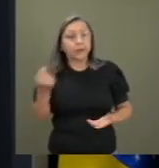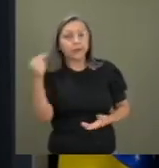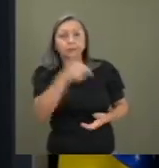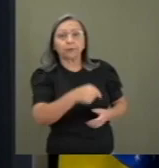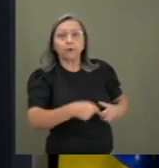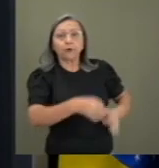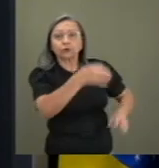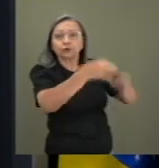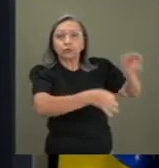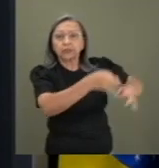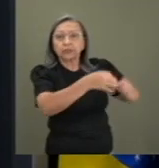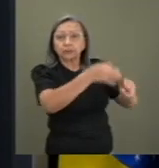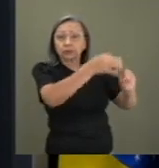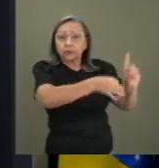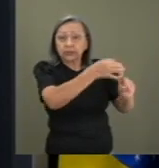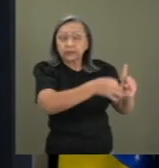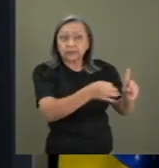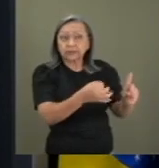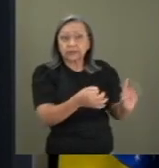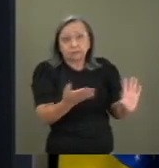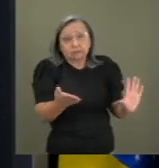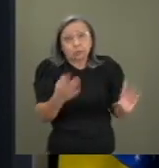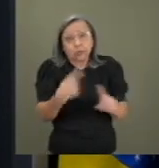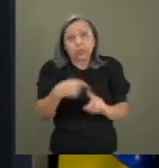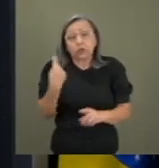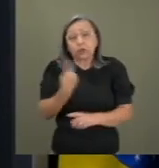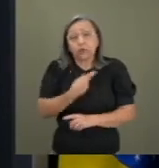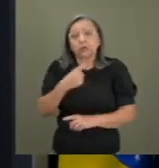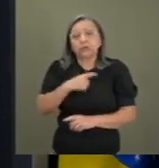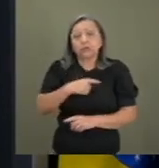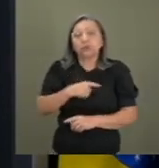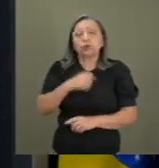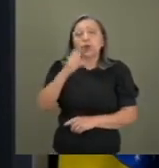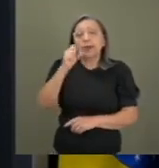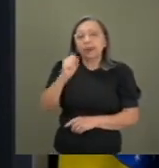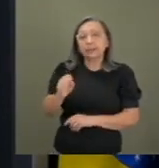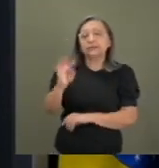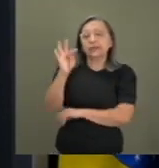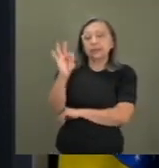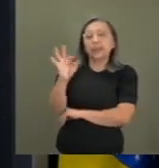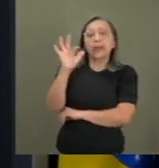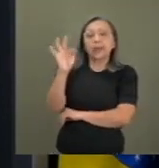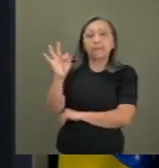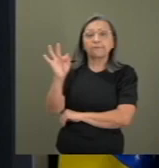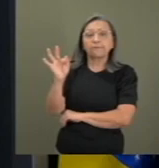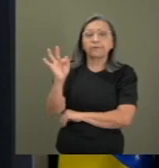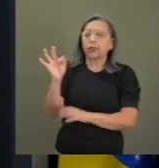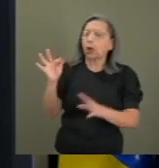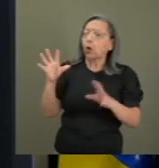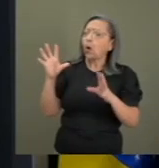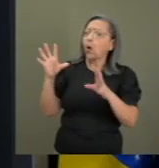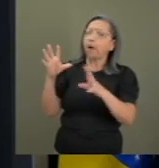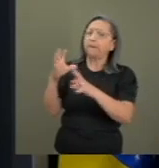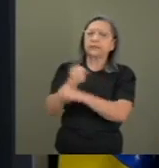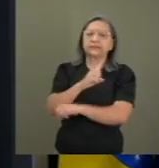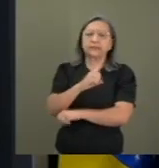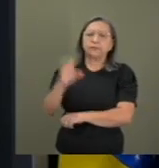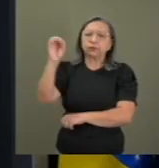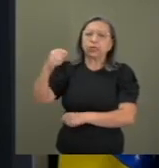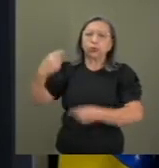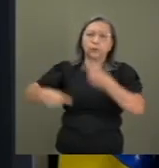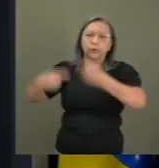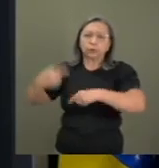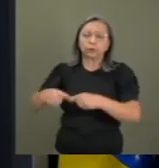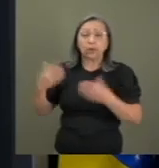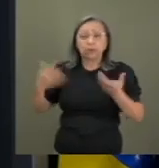trabalho, já que nós temos, no meu modo de ver, um STF completamente político. hoje no Brasil